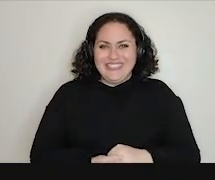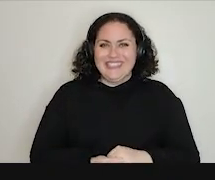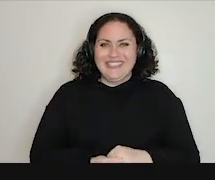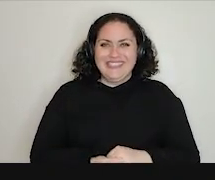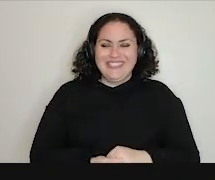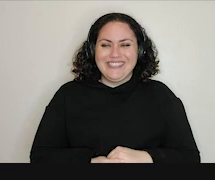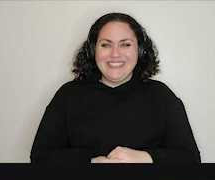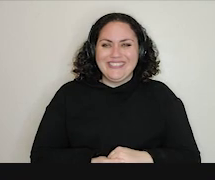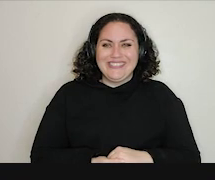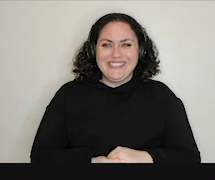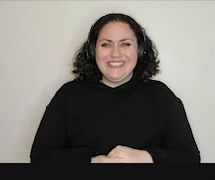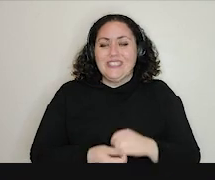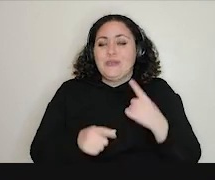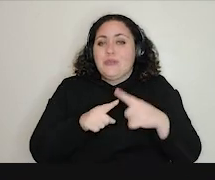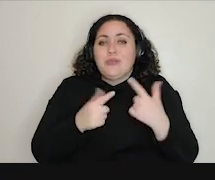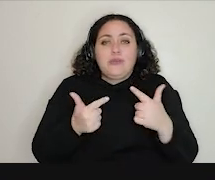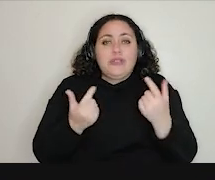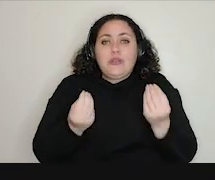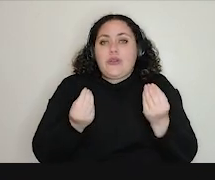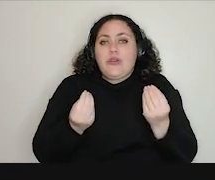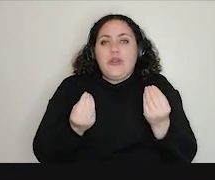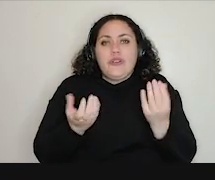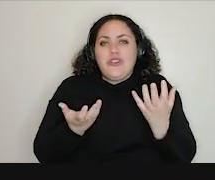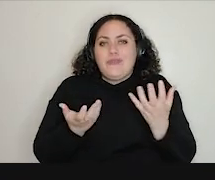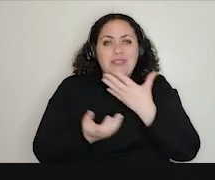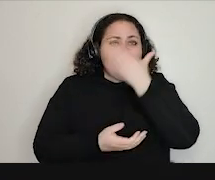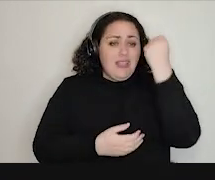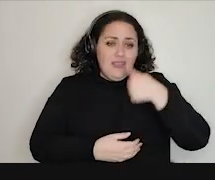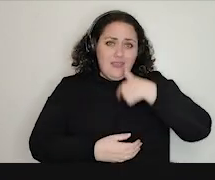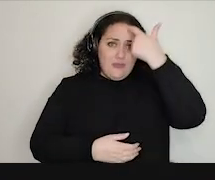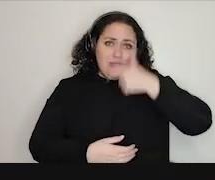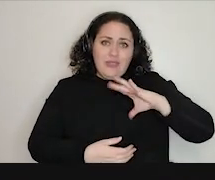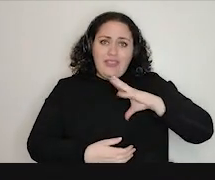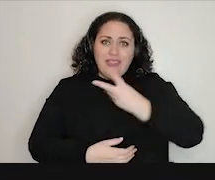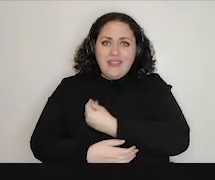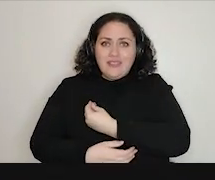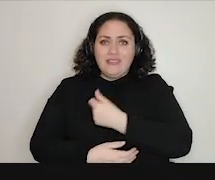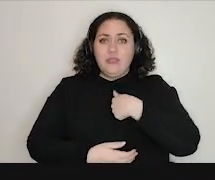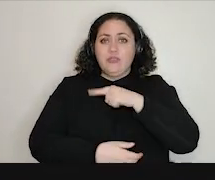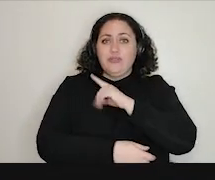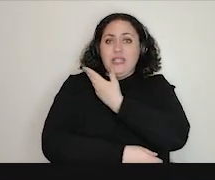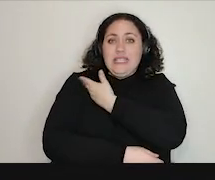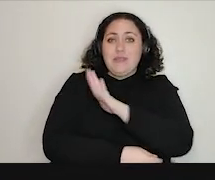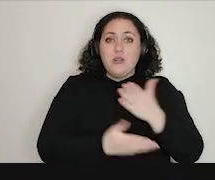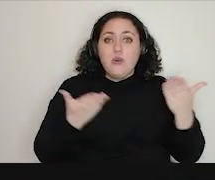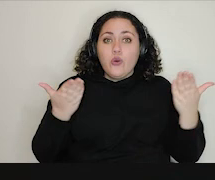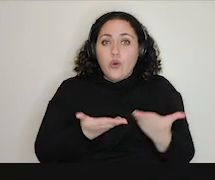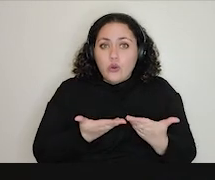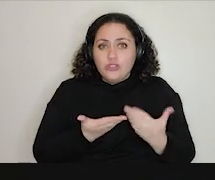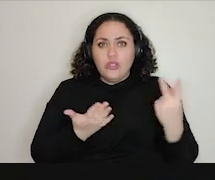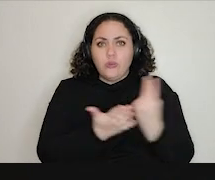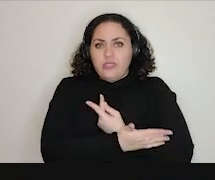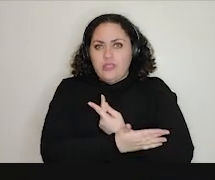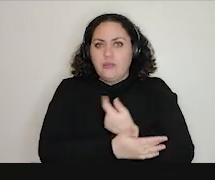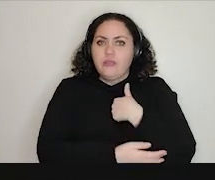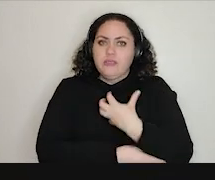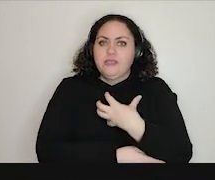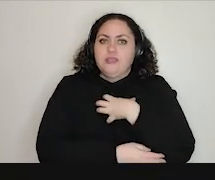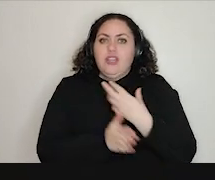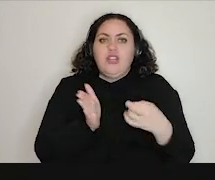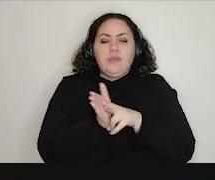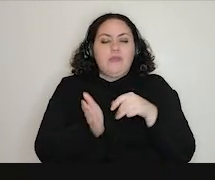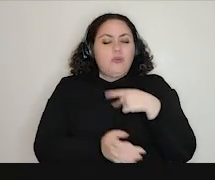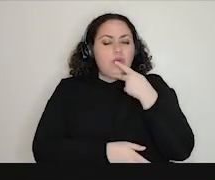Porque não tem como isentar. Eu sou uma pessoa trans, sofri discriminação hoje. E daí eu tô me recuperando. Não vou comentar a